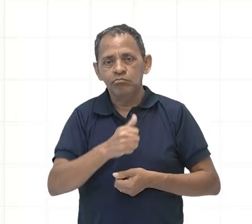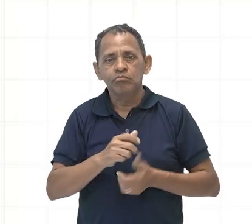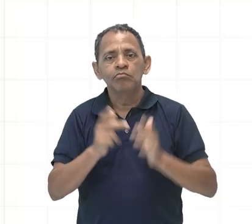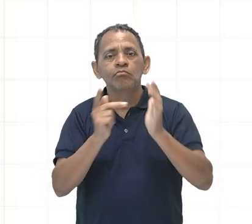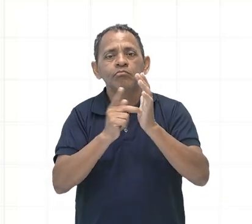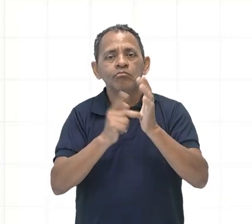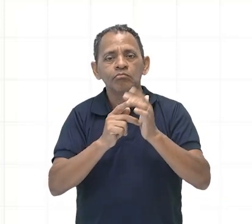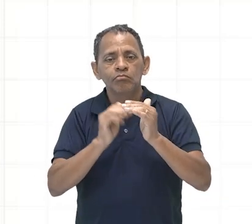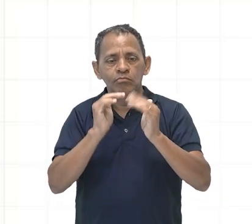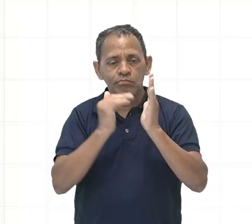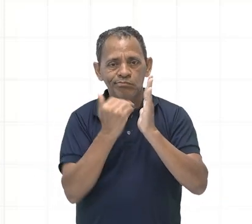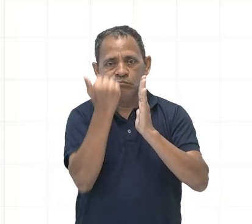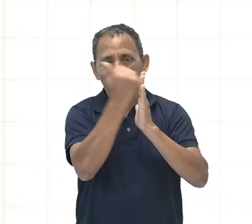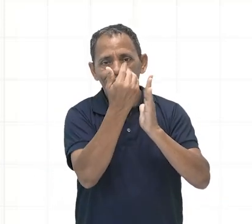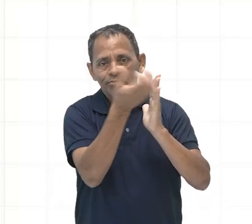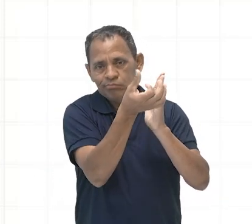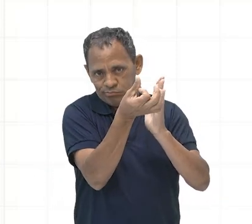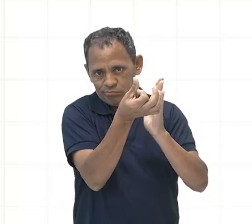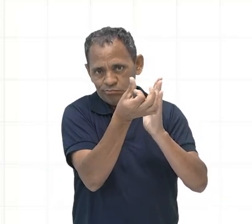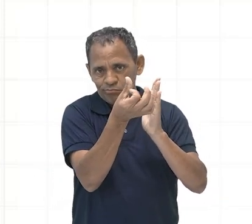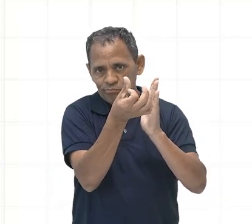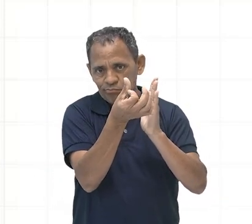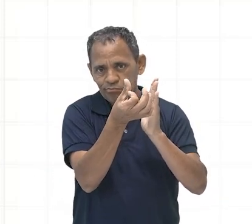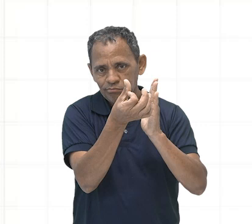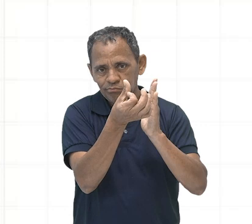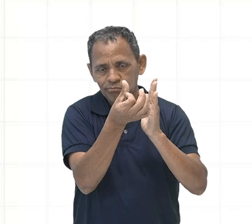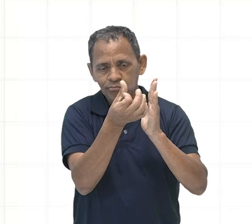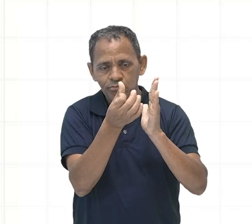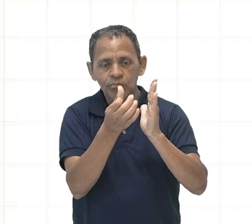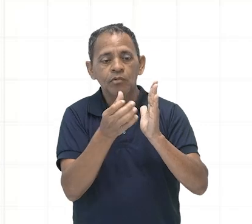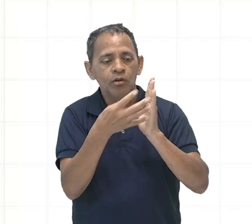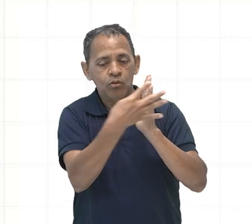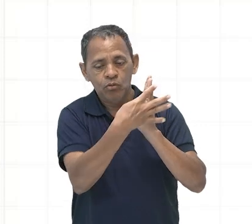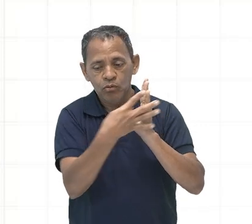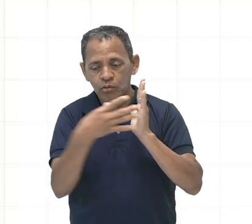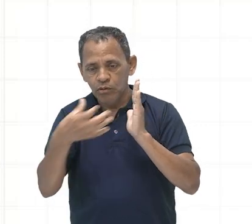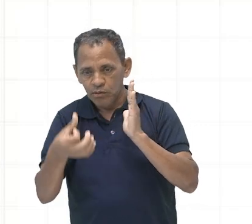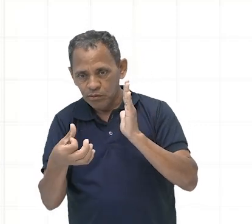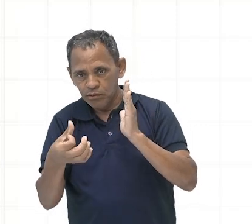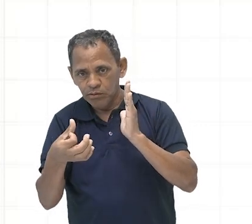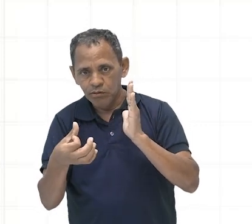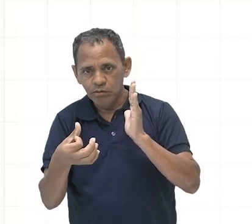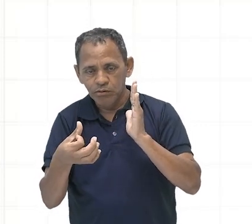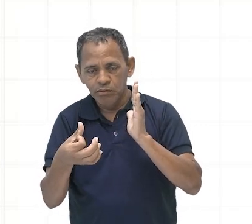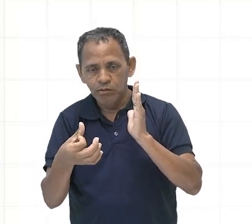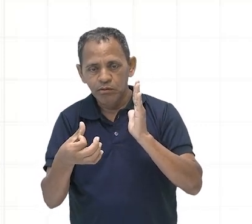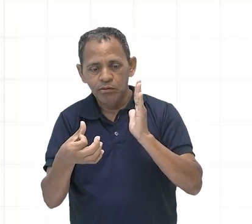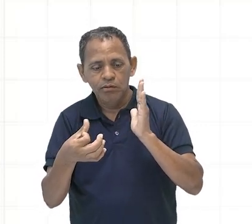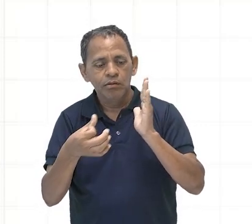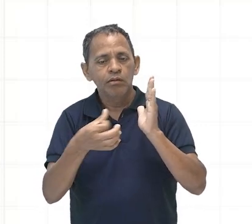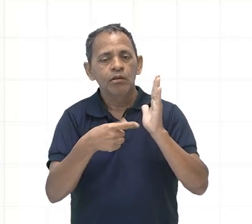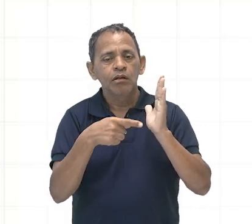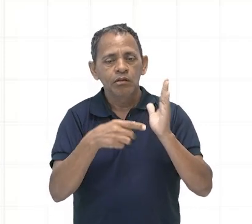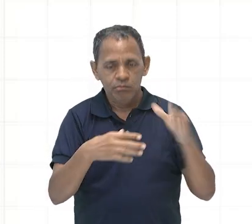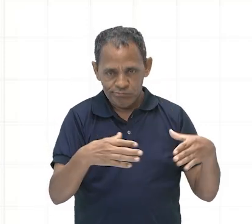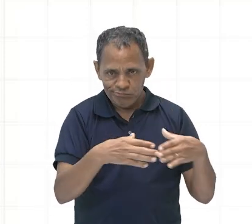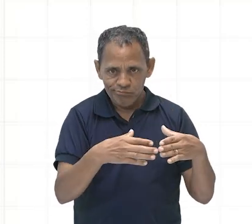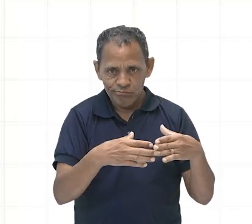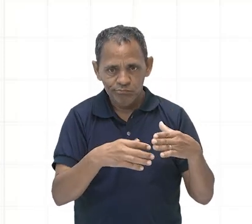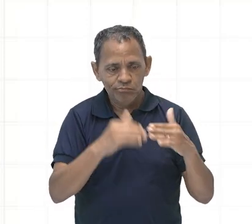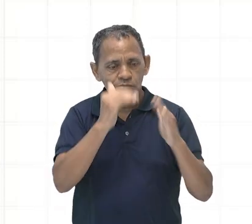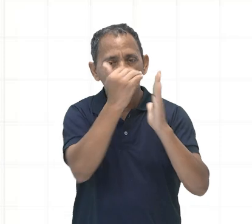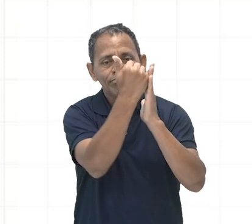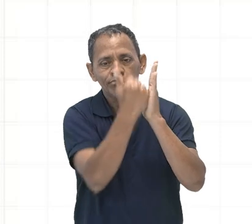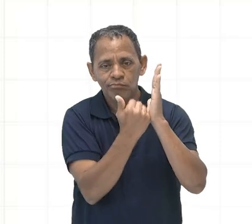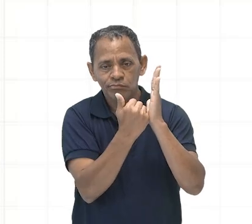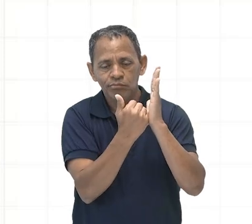igual a 6. O segundo grupo, notas entre 4 e 6. E o terceiro grupo, notas